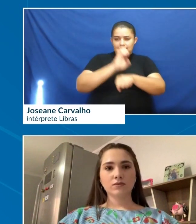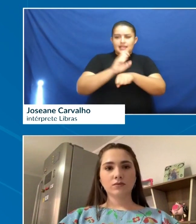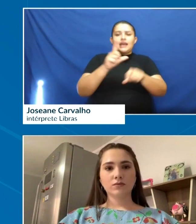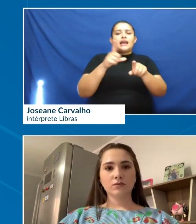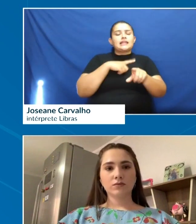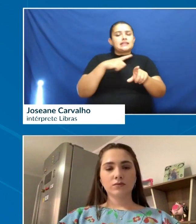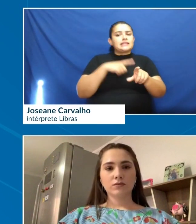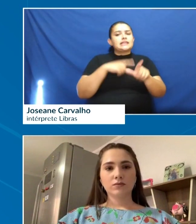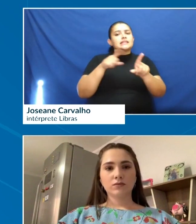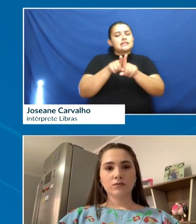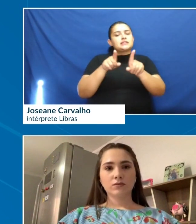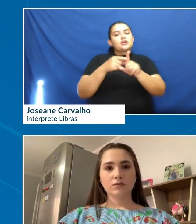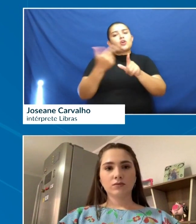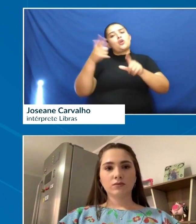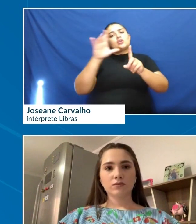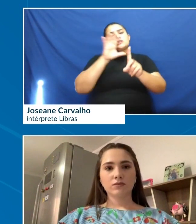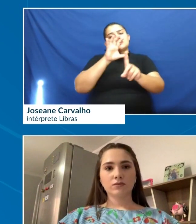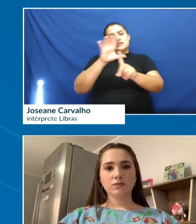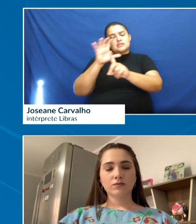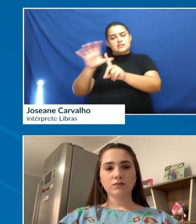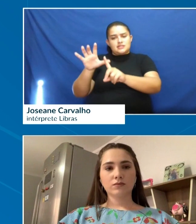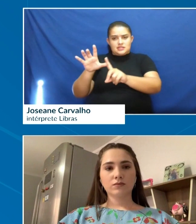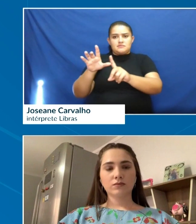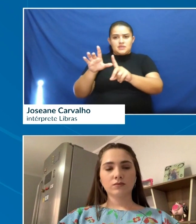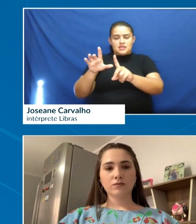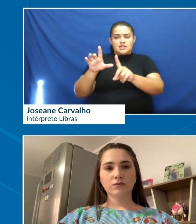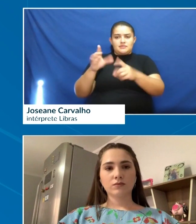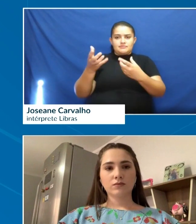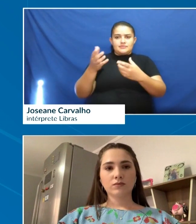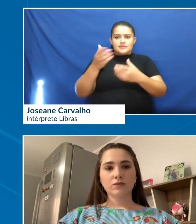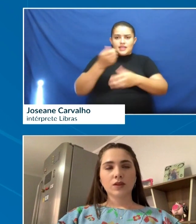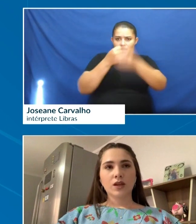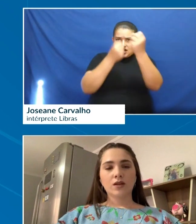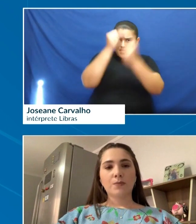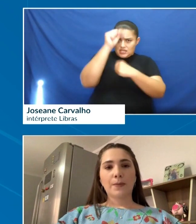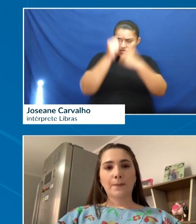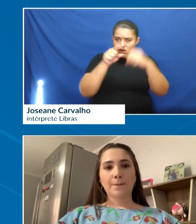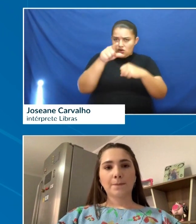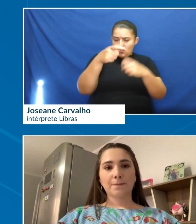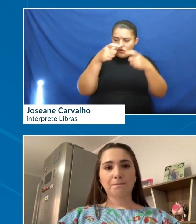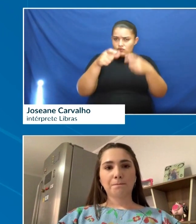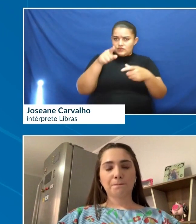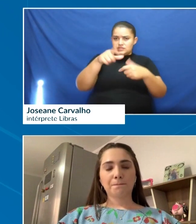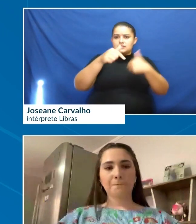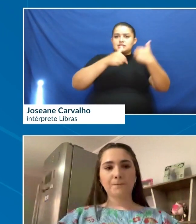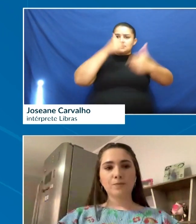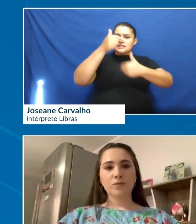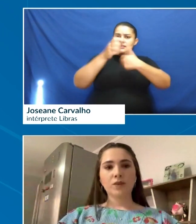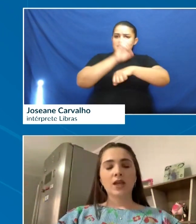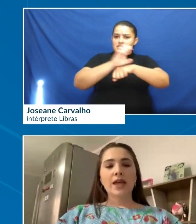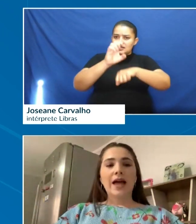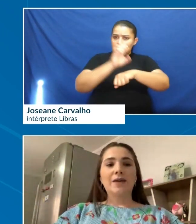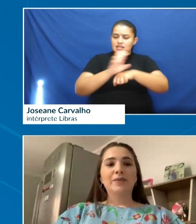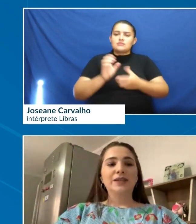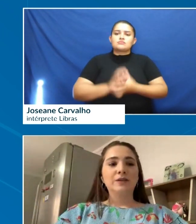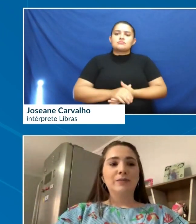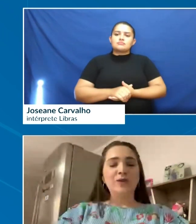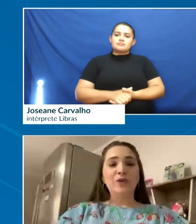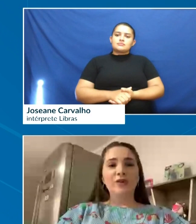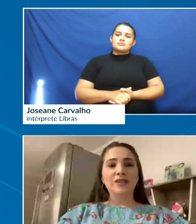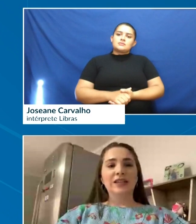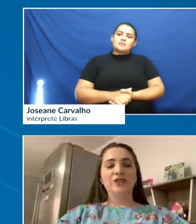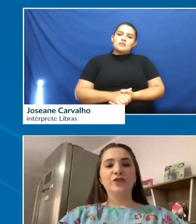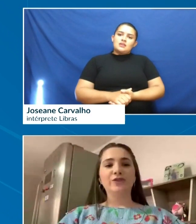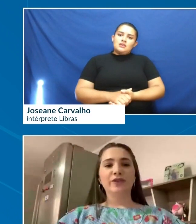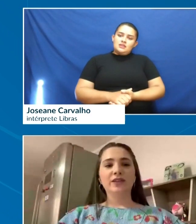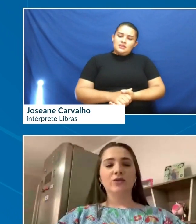houve outro tipo de impacto? A pandemia afetou de outra maneira a indústria onde você está fazendo seu estágio? A